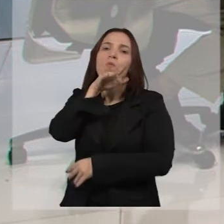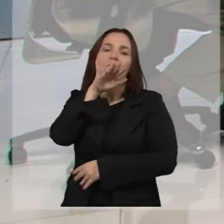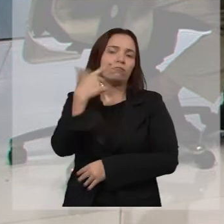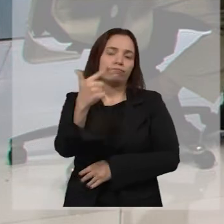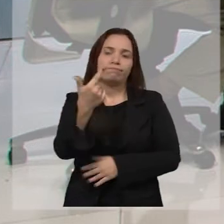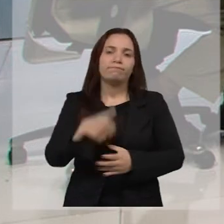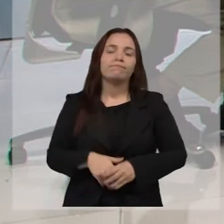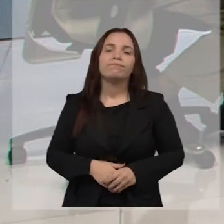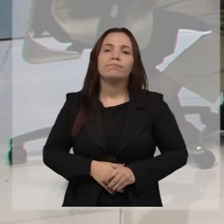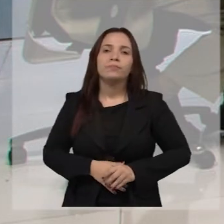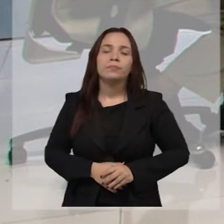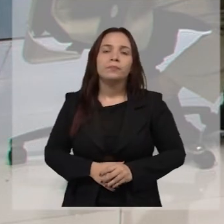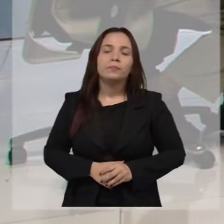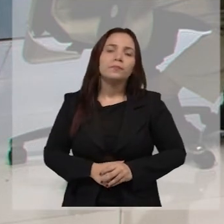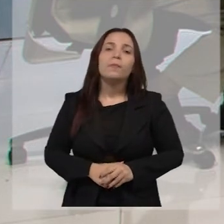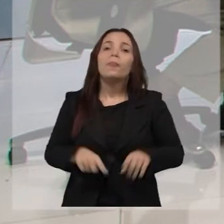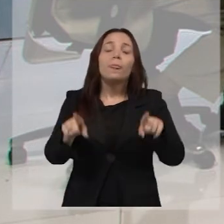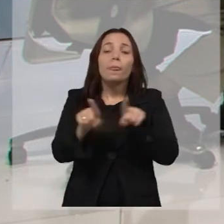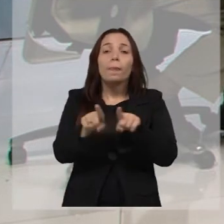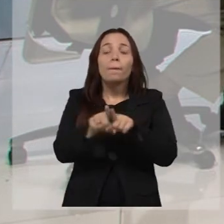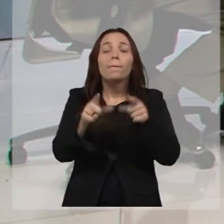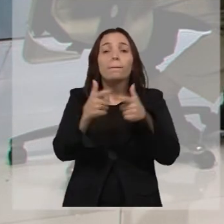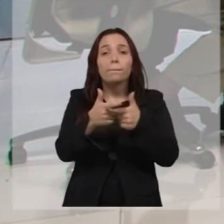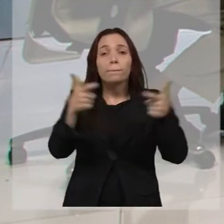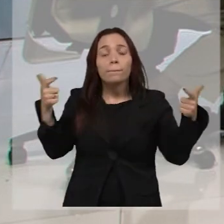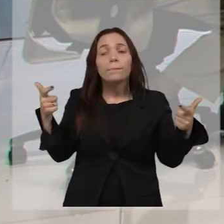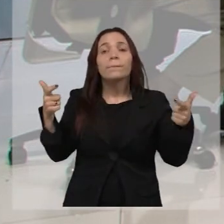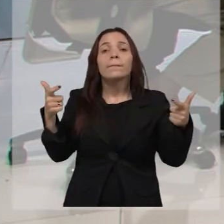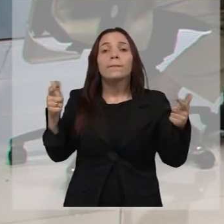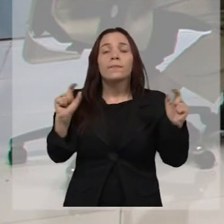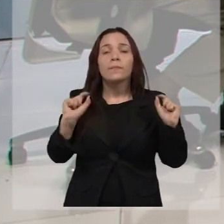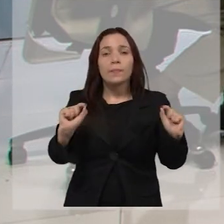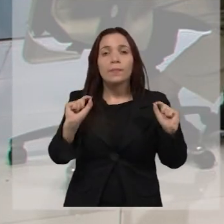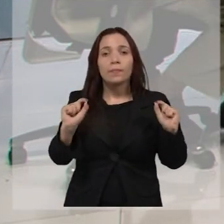atenção, por exemplo, a grande maioria